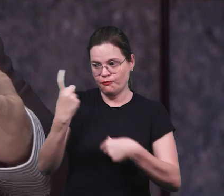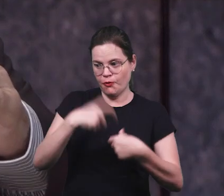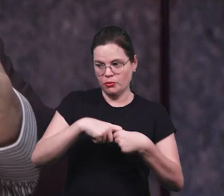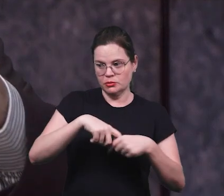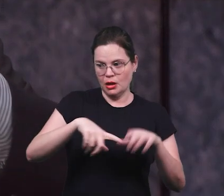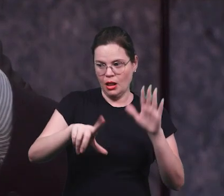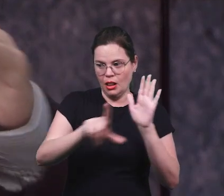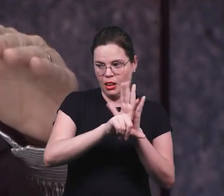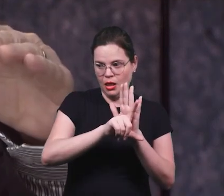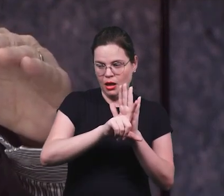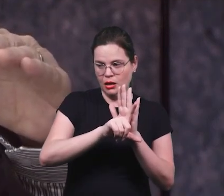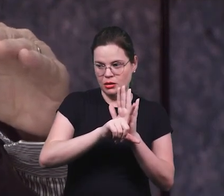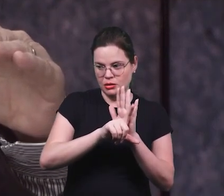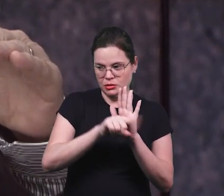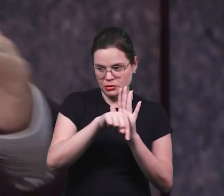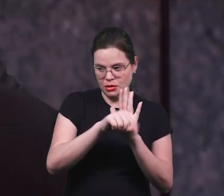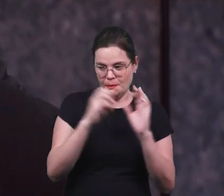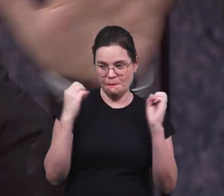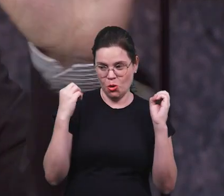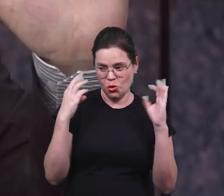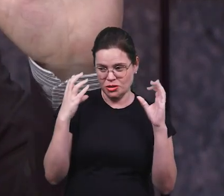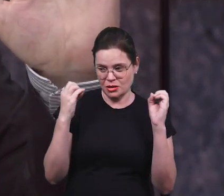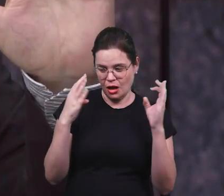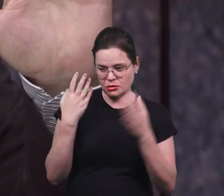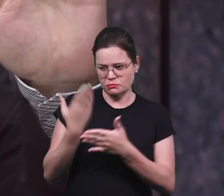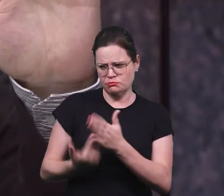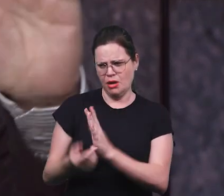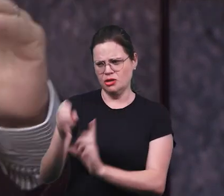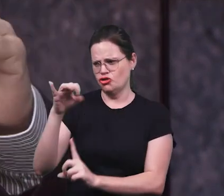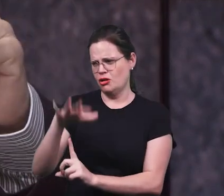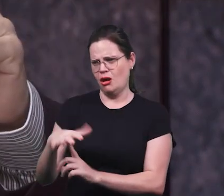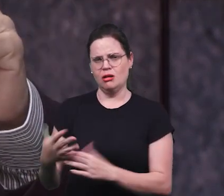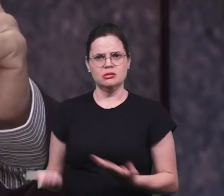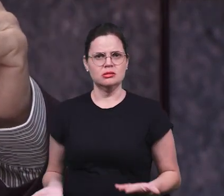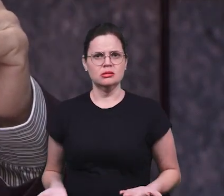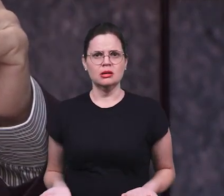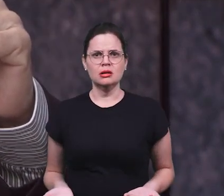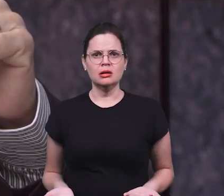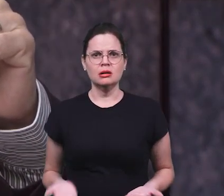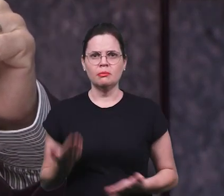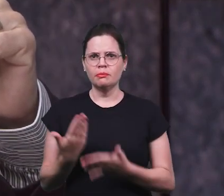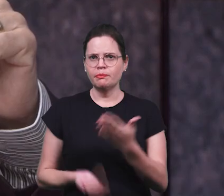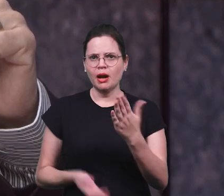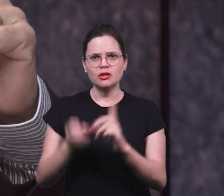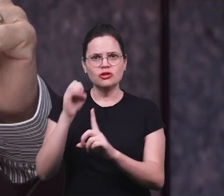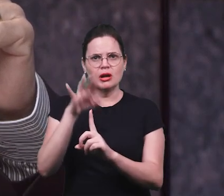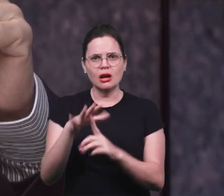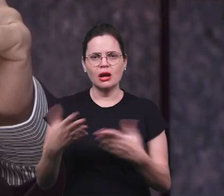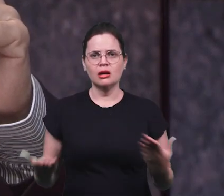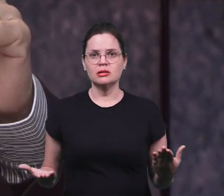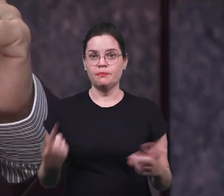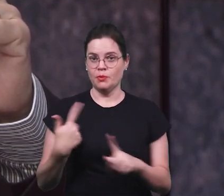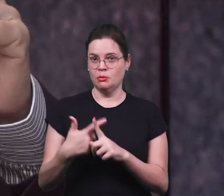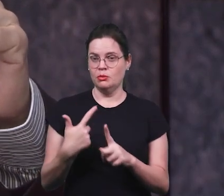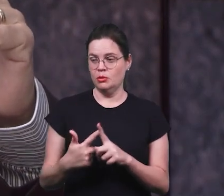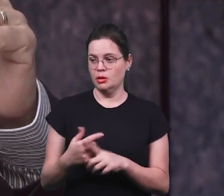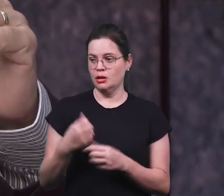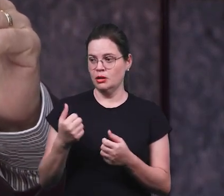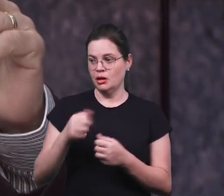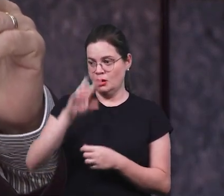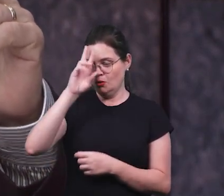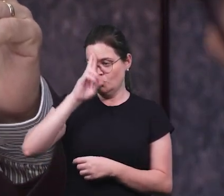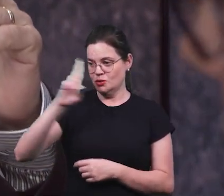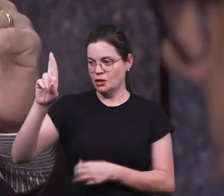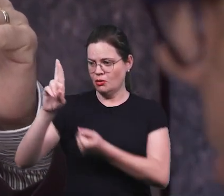Moisés, você caiu da graça tem descaído, porque aquele que batizou com o Espírito Santo, aquele